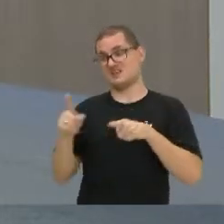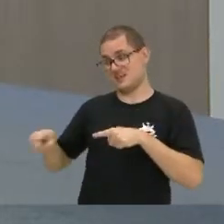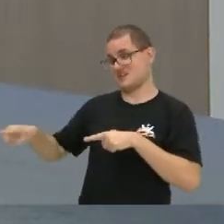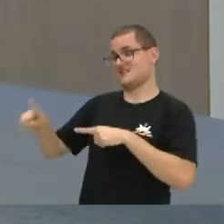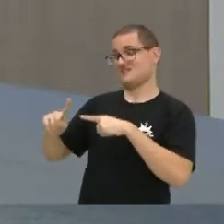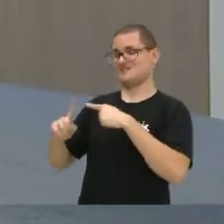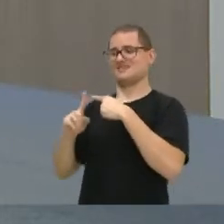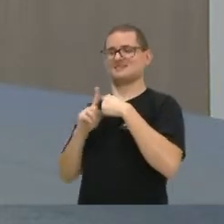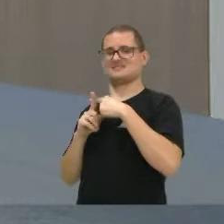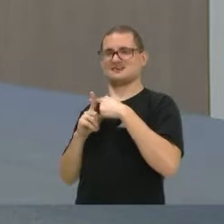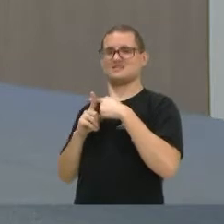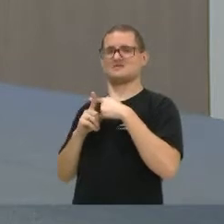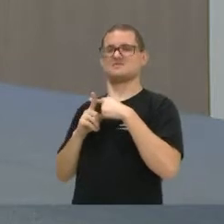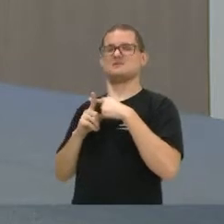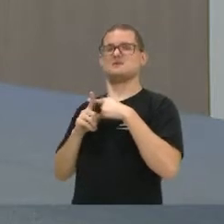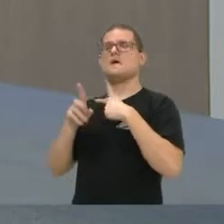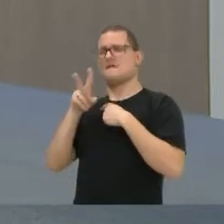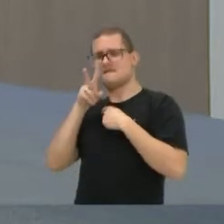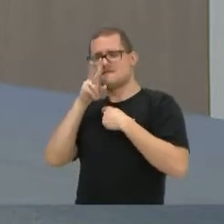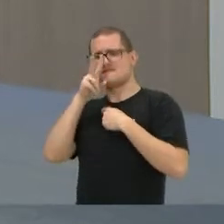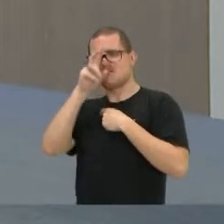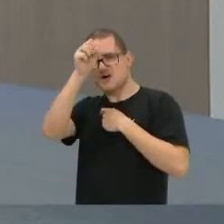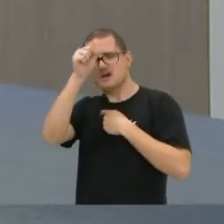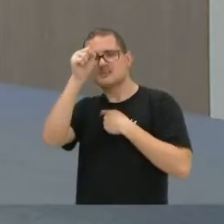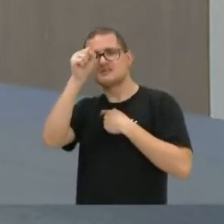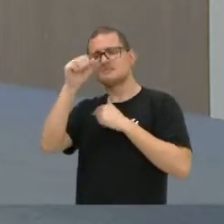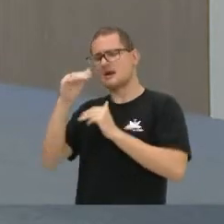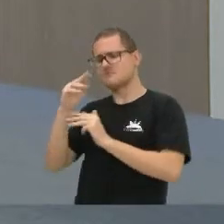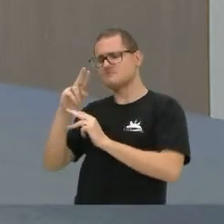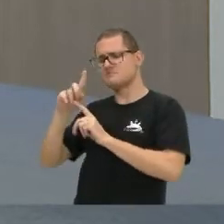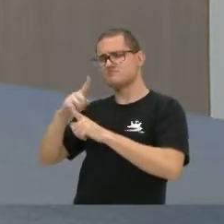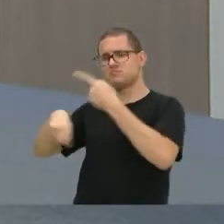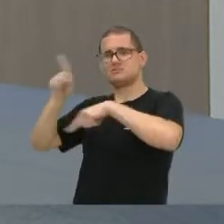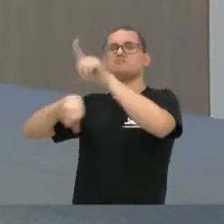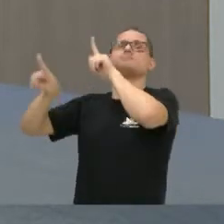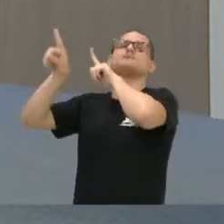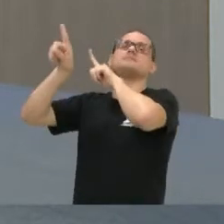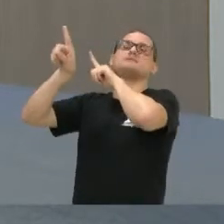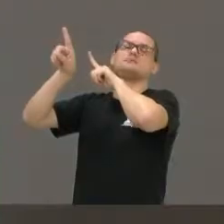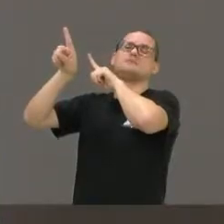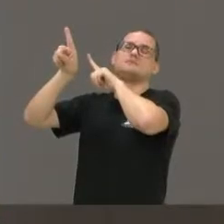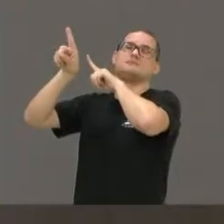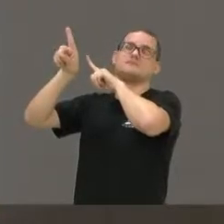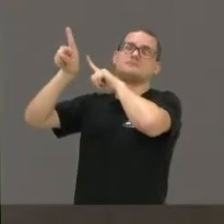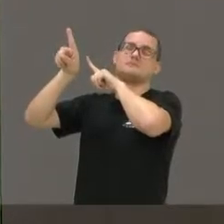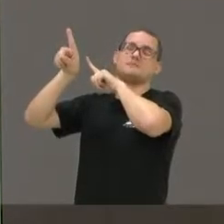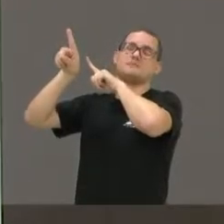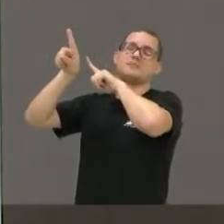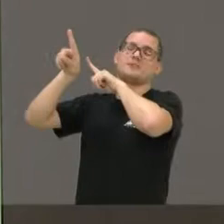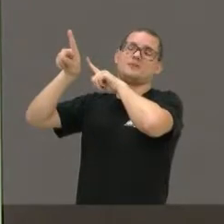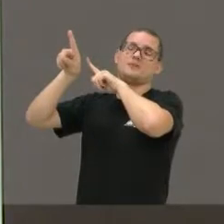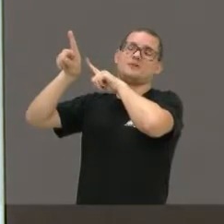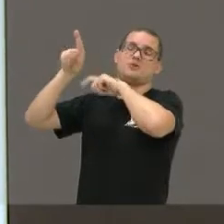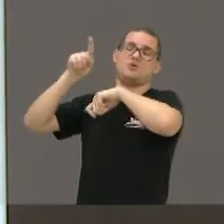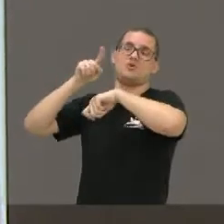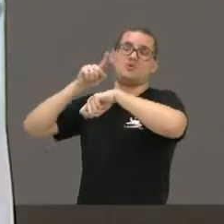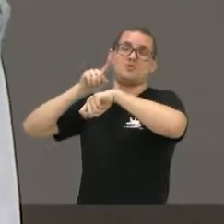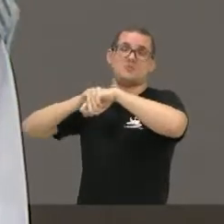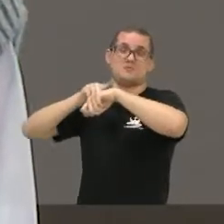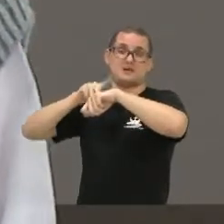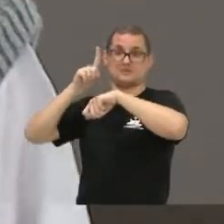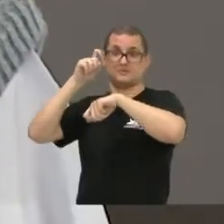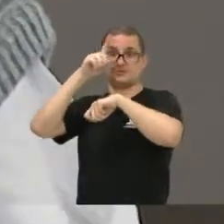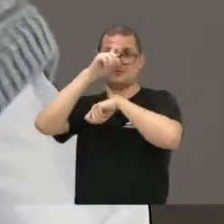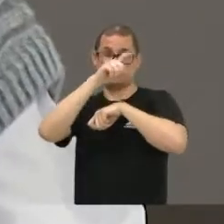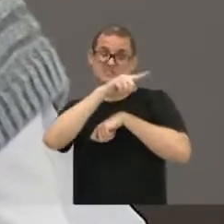fortes o bastante para superar inclusive o império